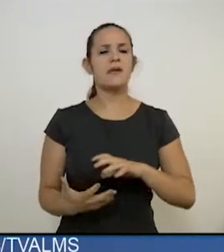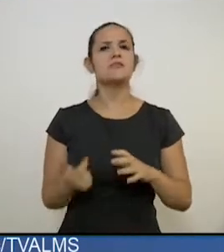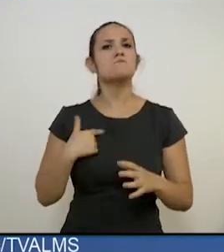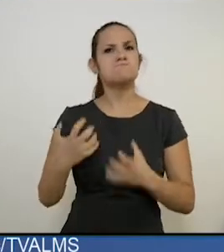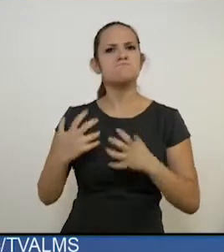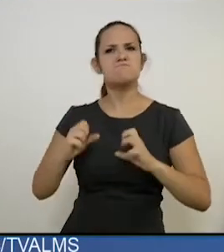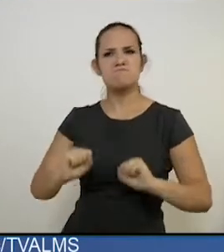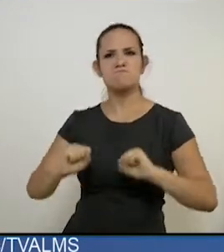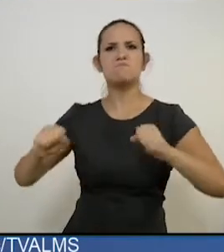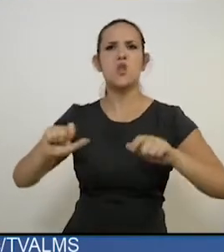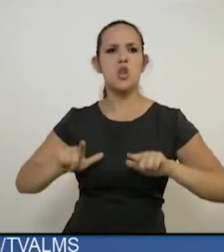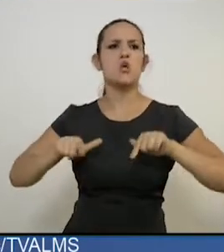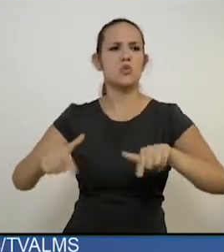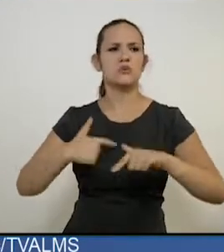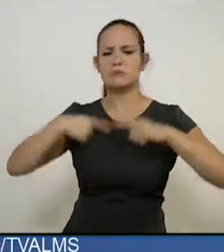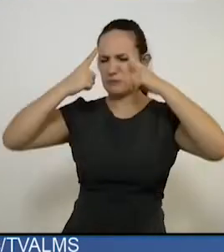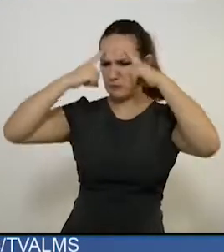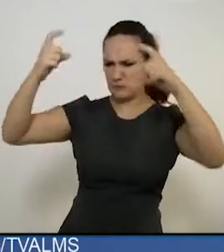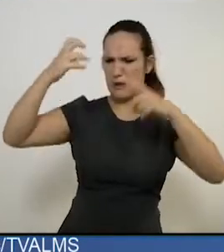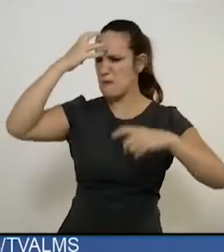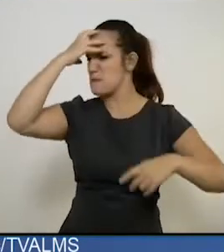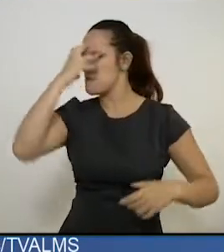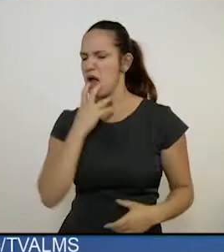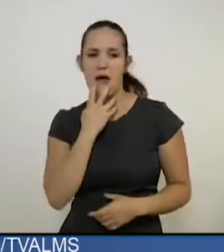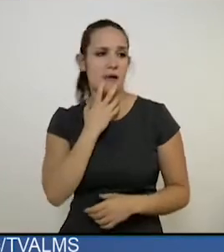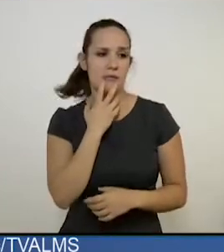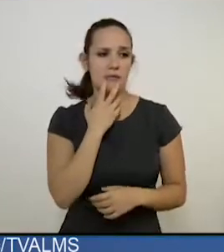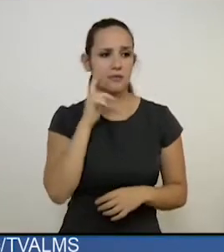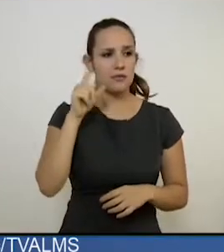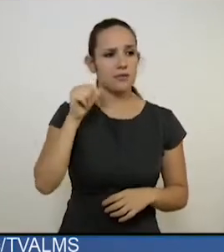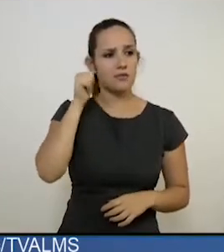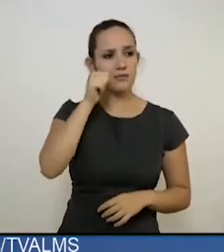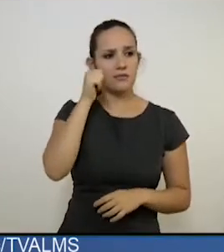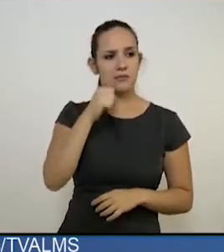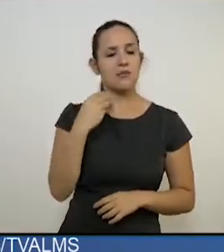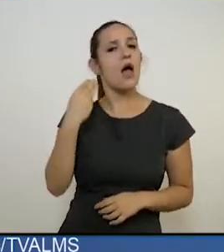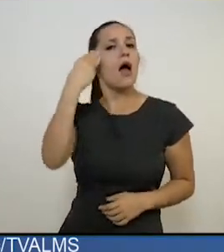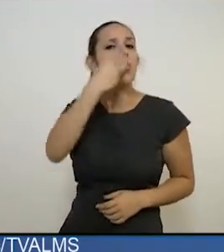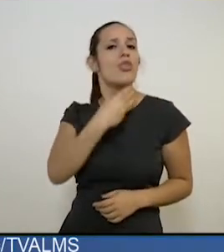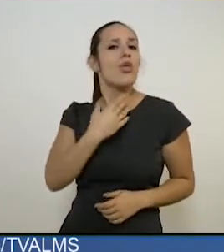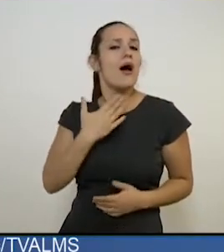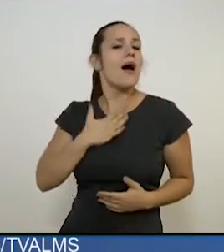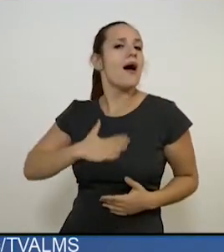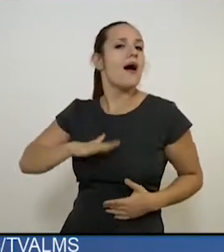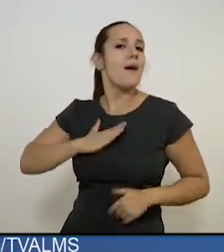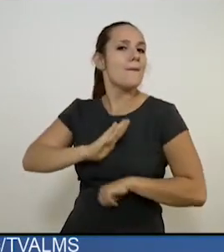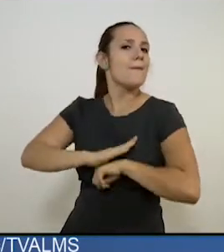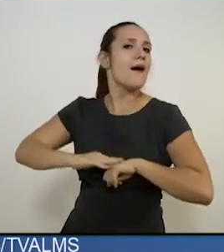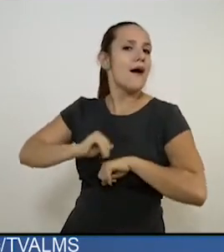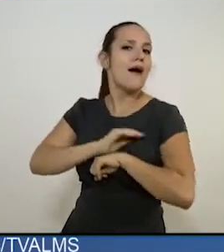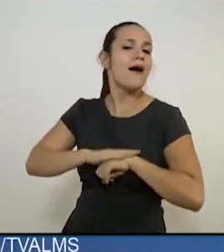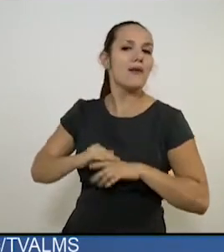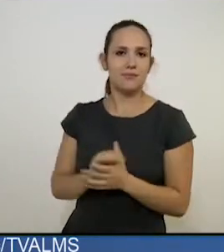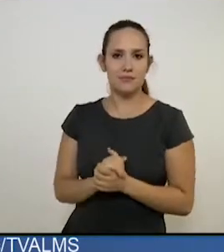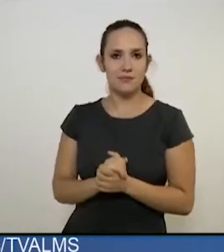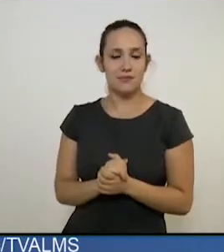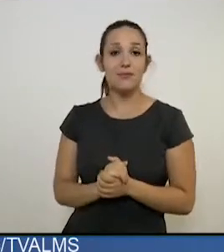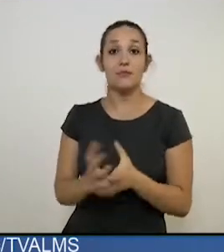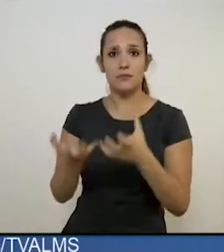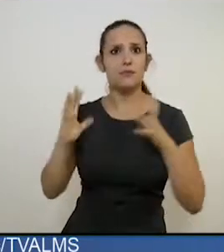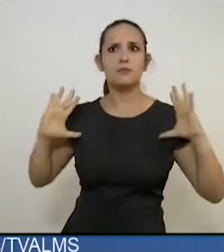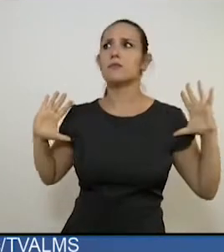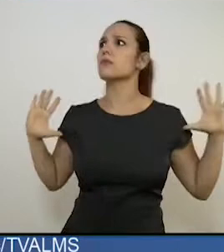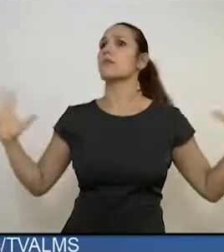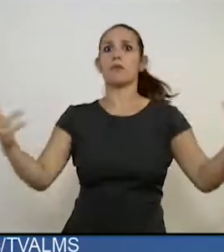pessoas revoltadas, raivosas. São pessoas doces, que querem que